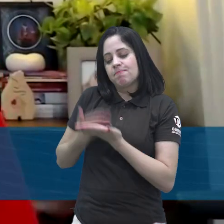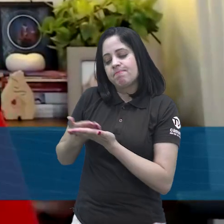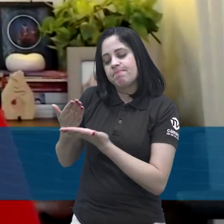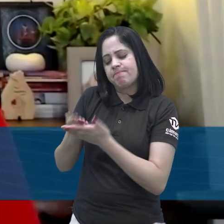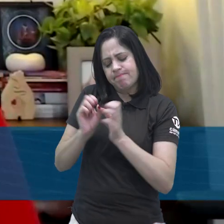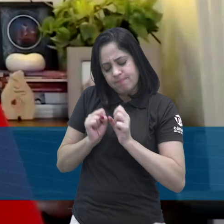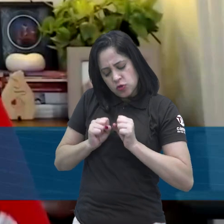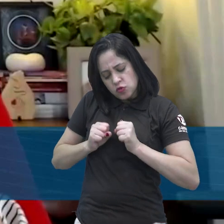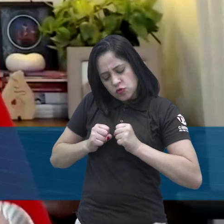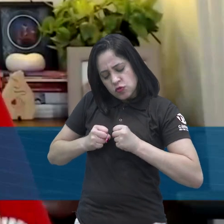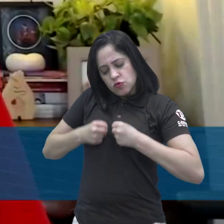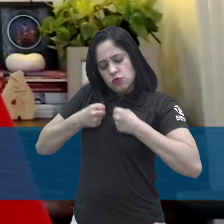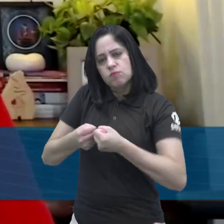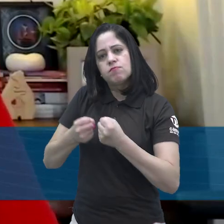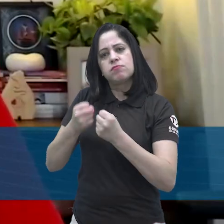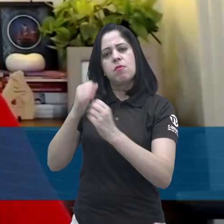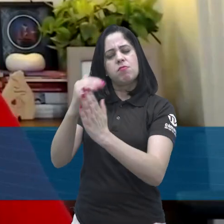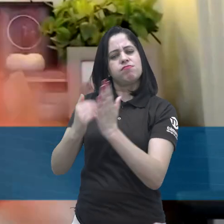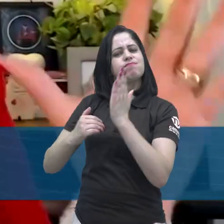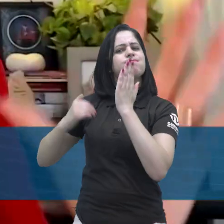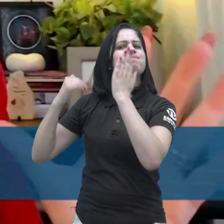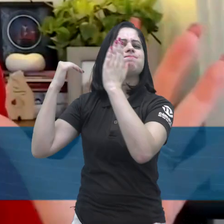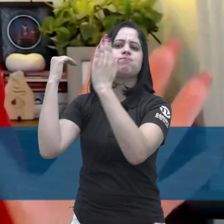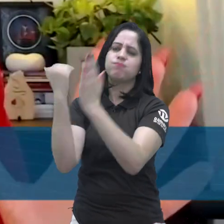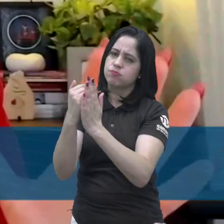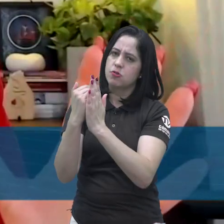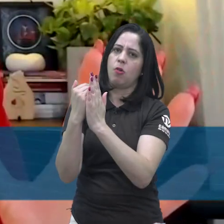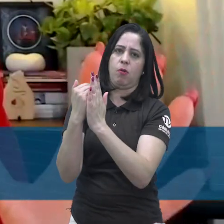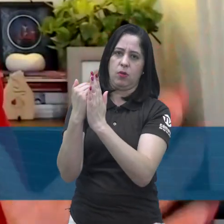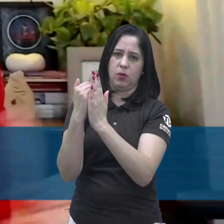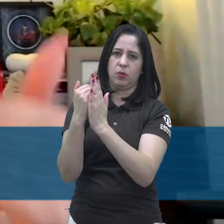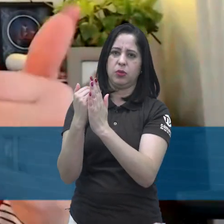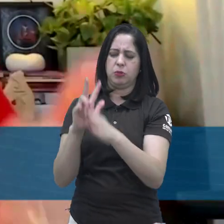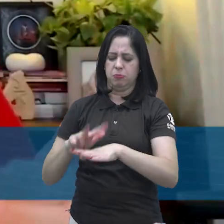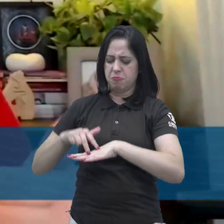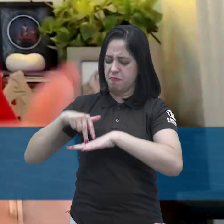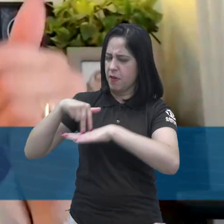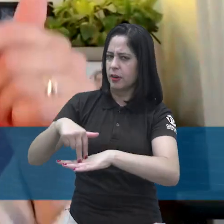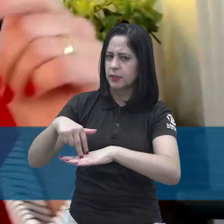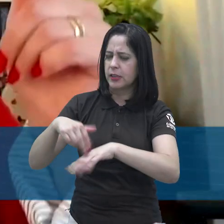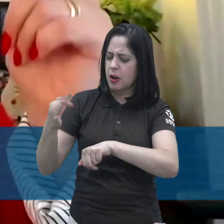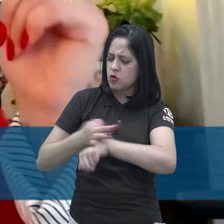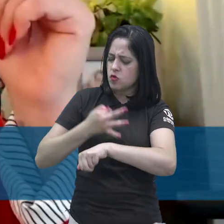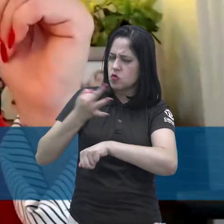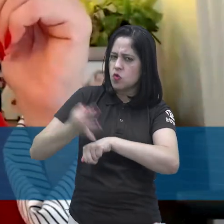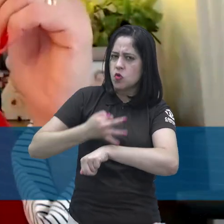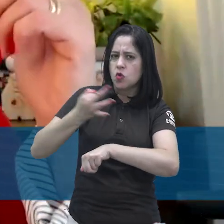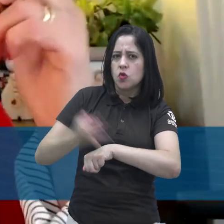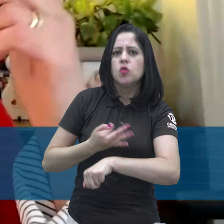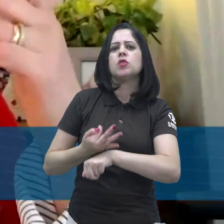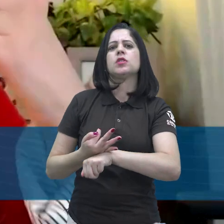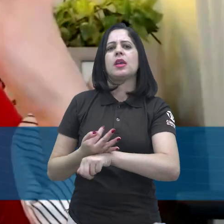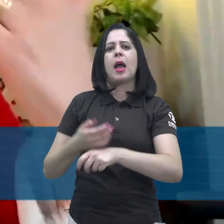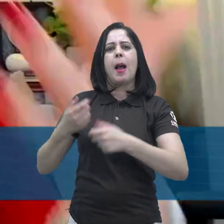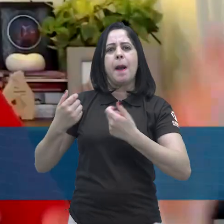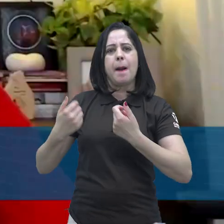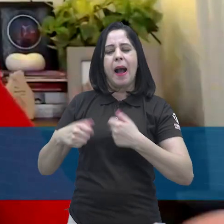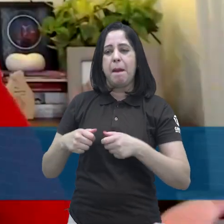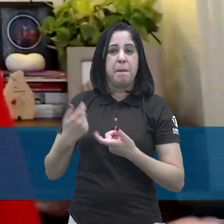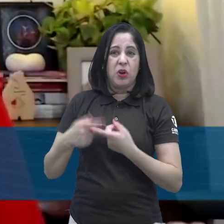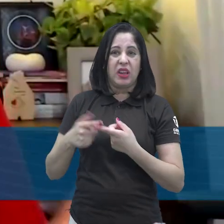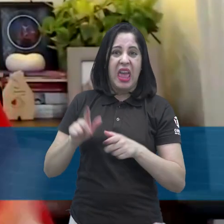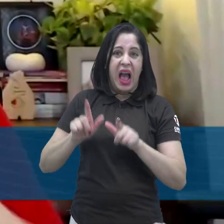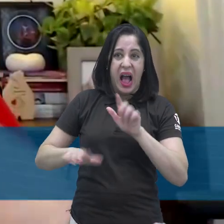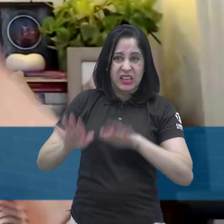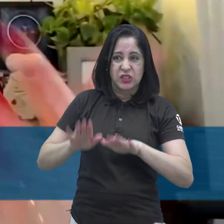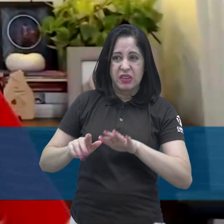de você. Vai exigir em todos os aspectos mais de você. Resiliência, vão vir pessoas falando